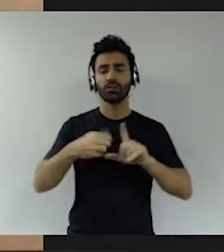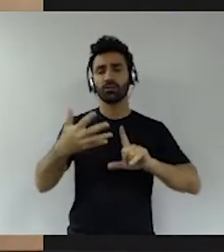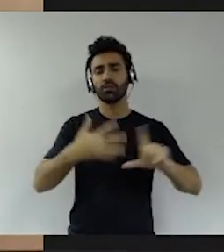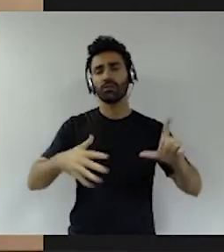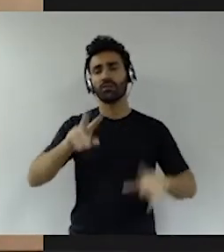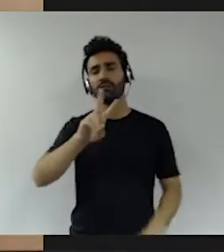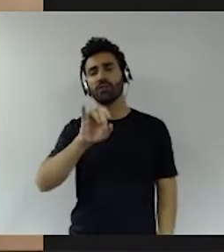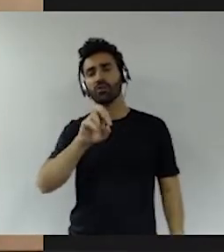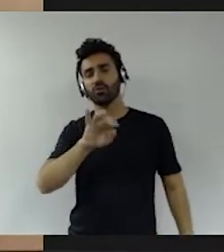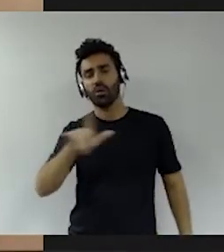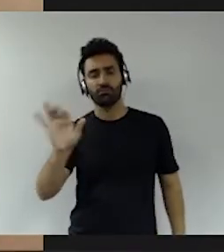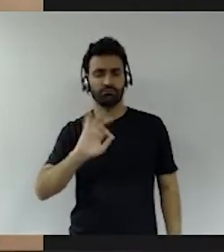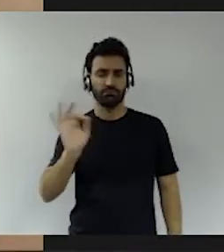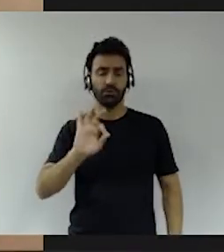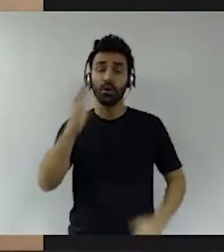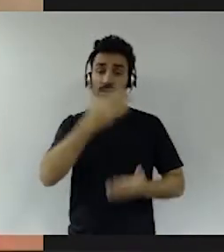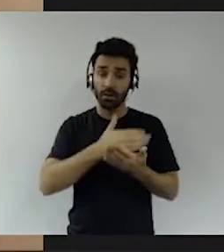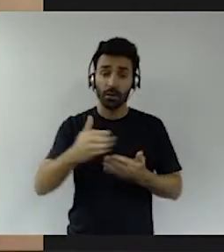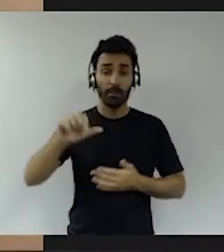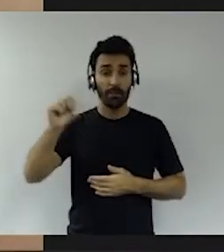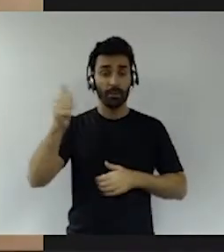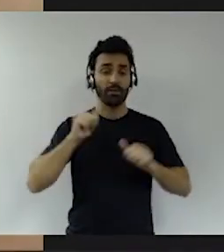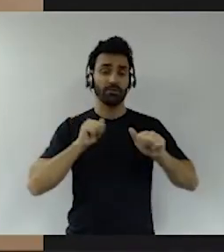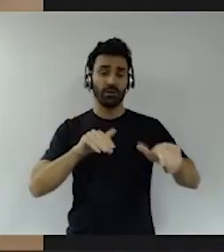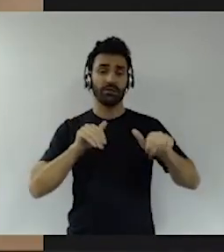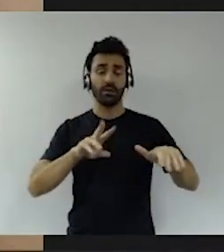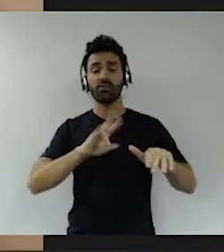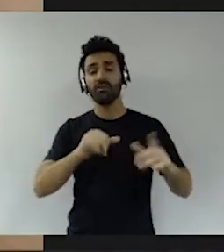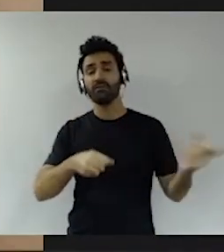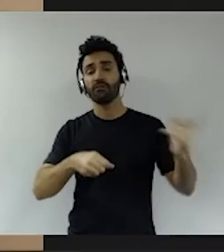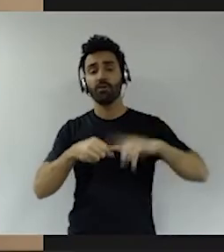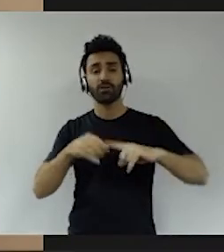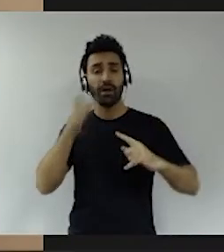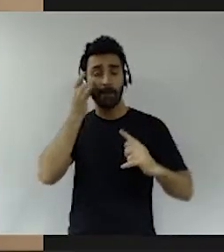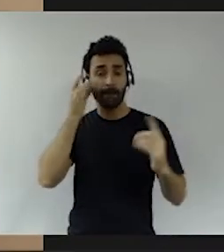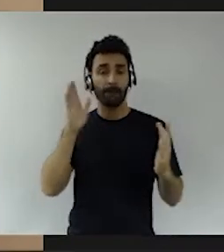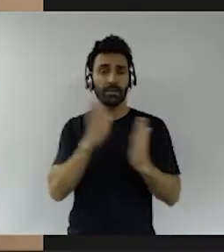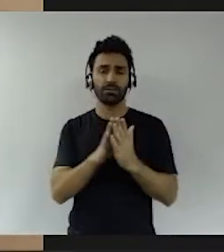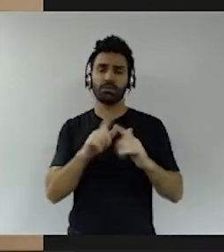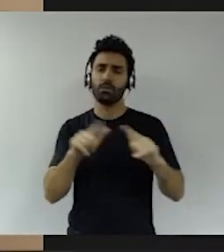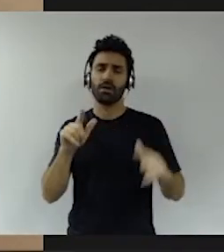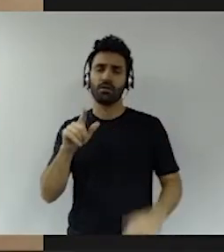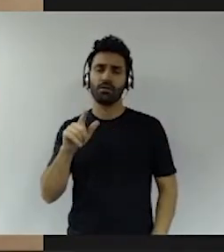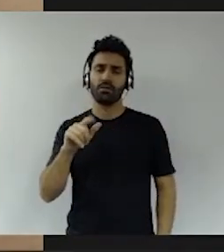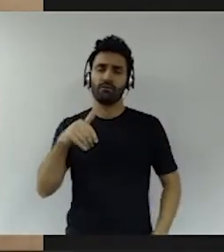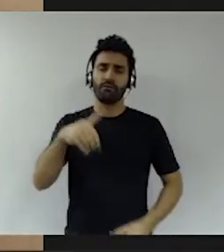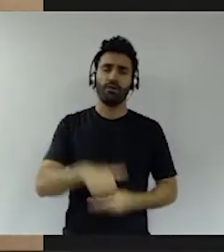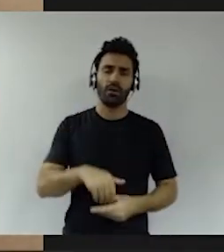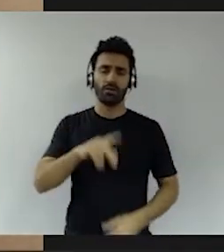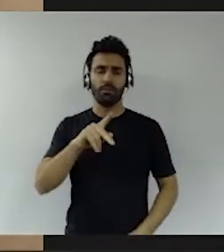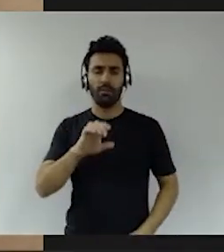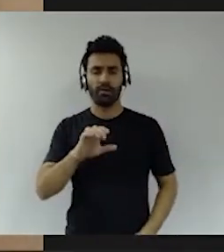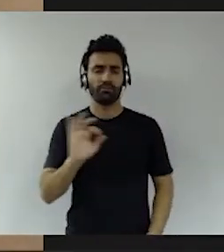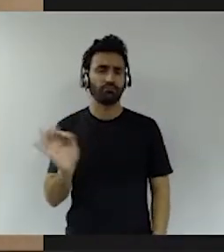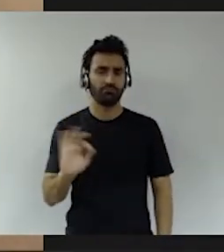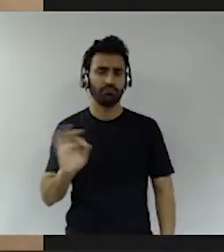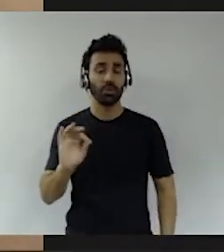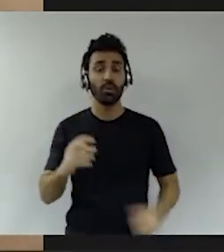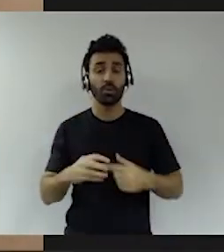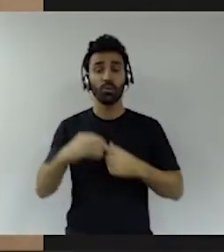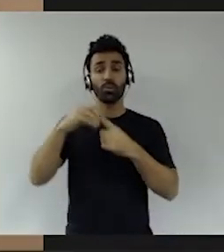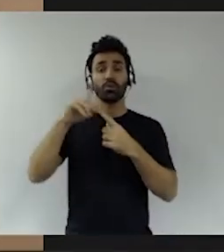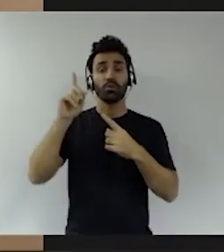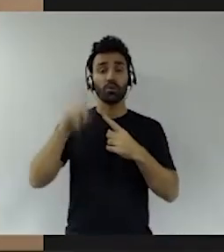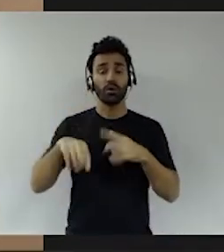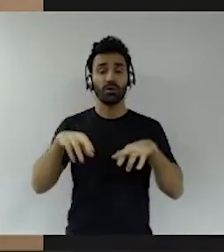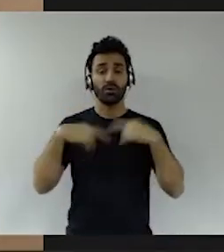Vai valer a partir de 1º de setembro, quando voltaremos ao plenário presencial, mas não vamos votar PEC. A única exceção foi o adiamento das